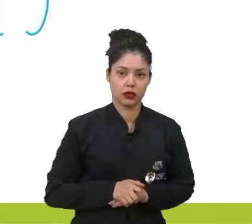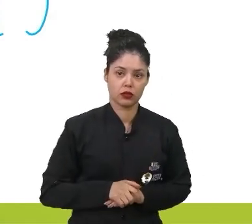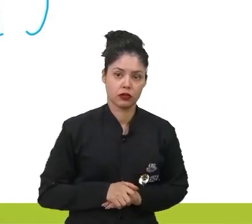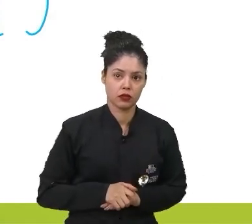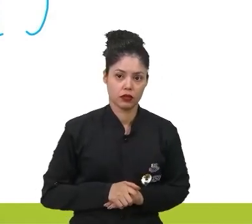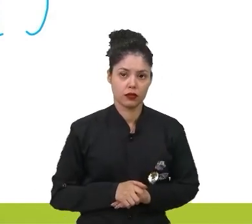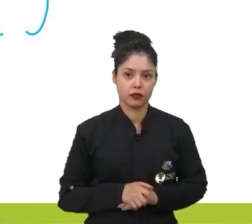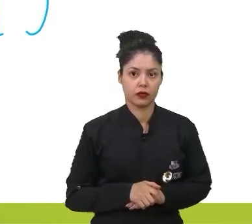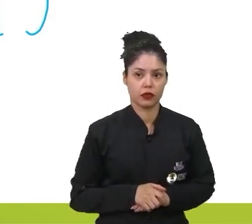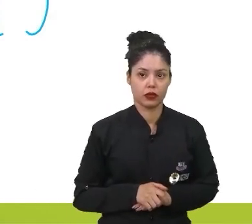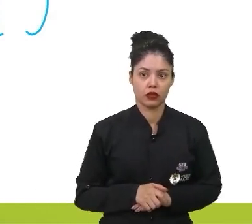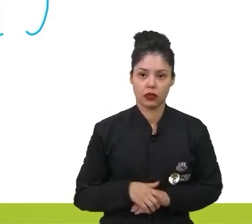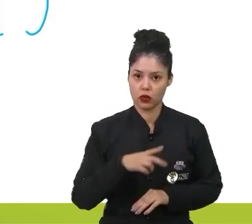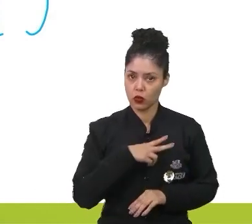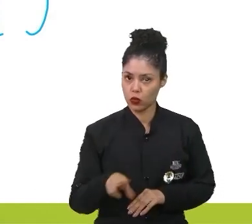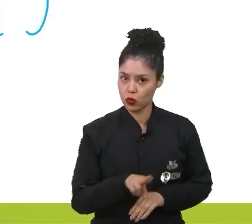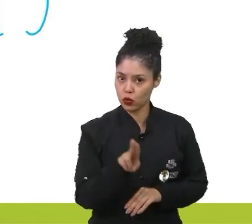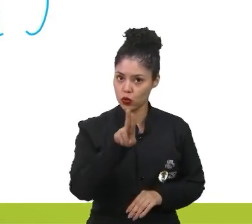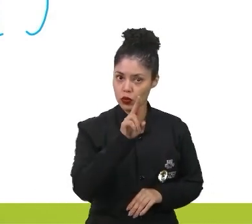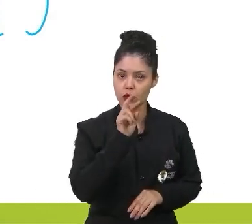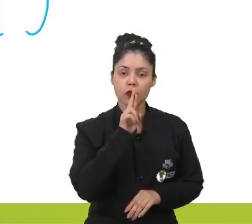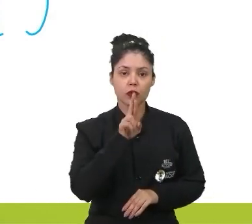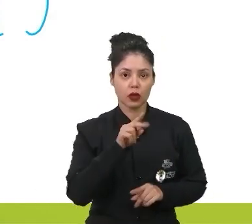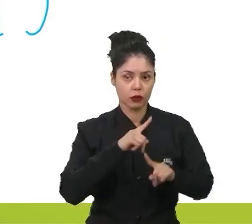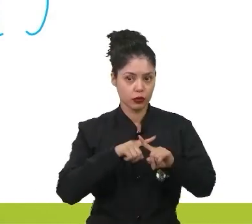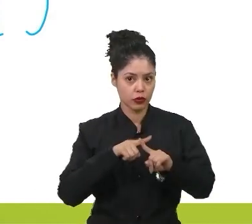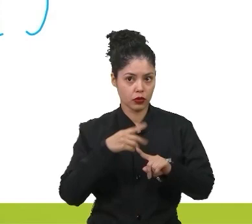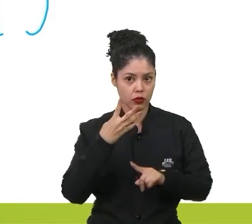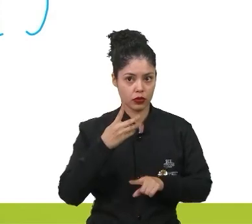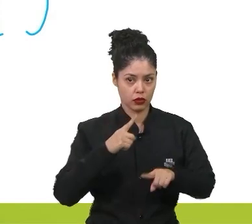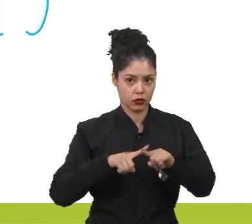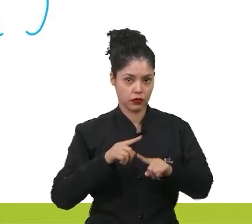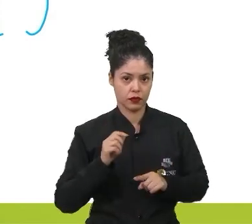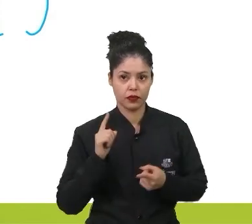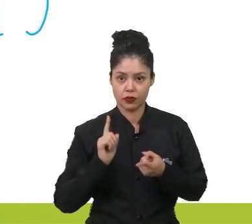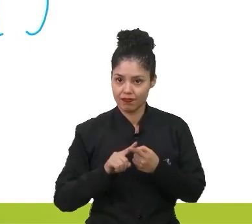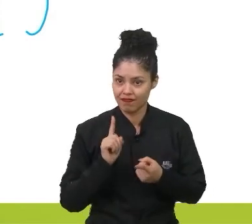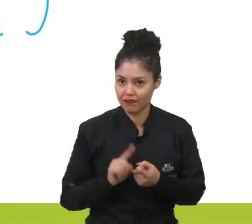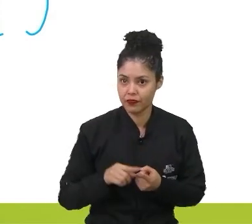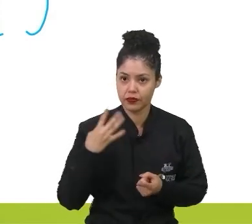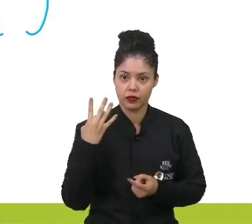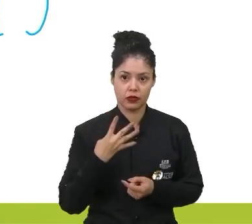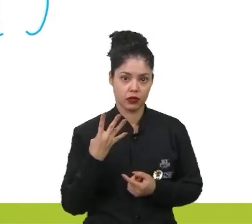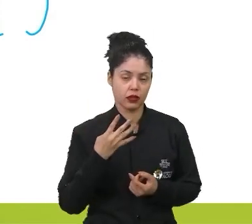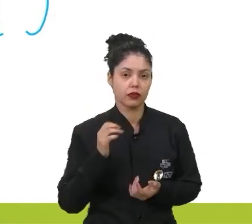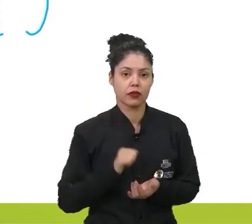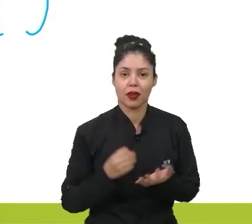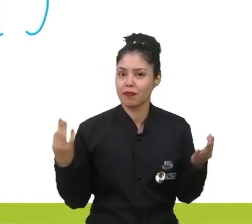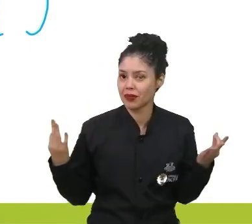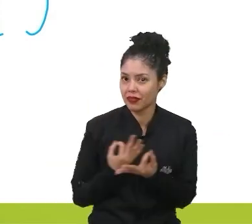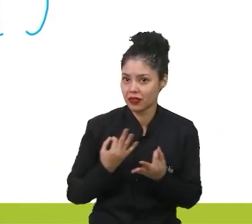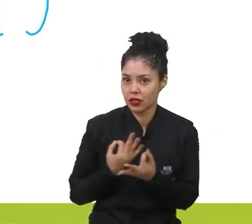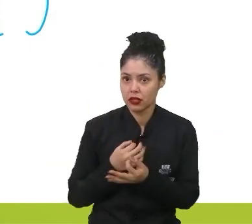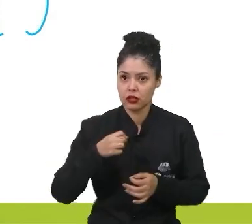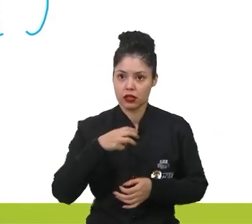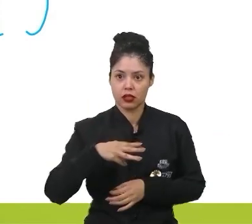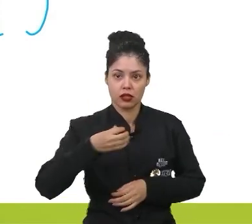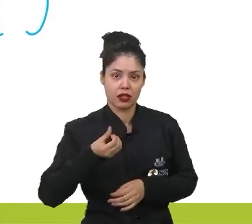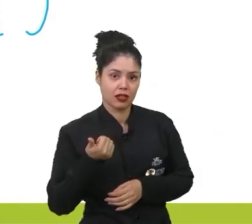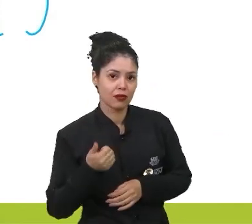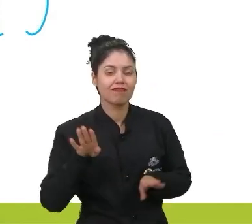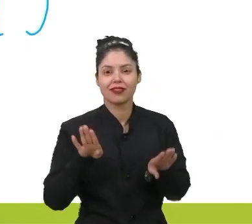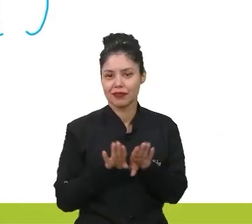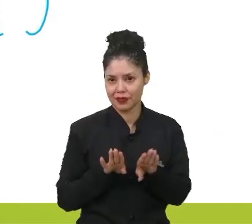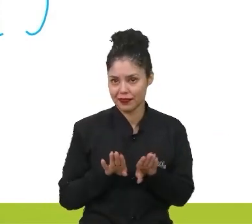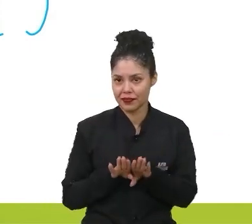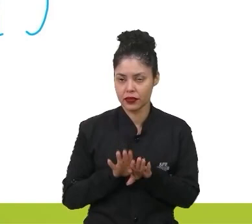Por que você não fez o cálculo desse número multiplicando 4 vezes 361? Porque o 4 é um quadrado perfeito e o 361 também.